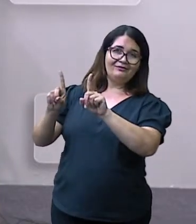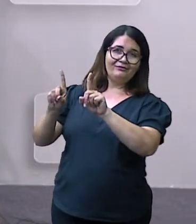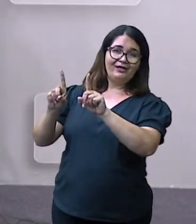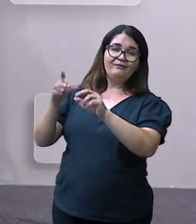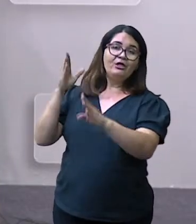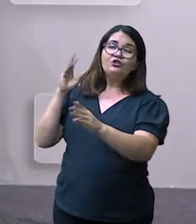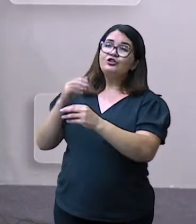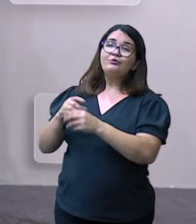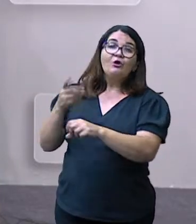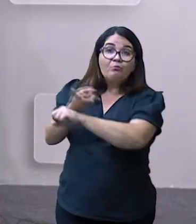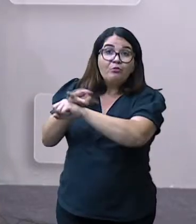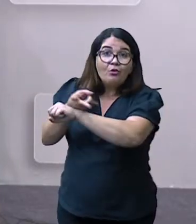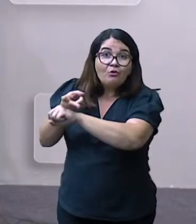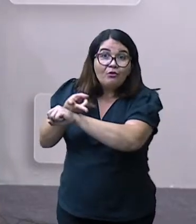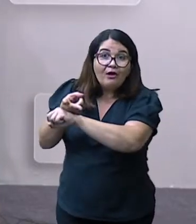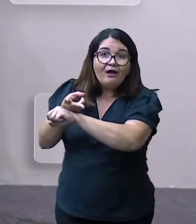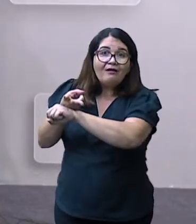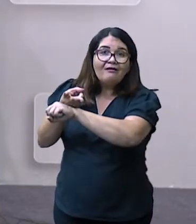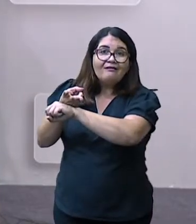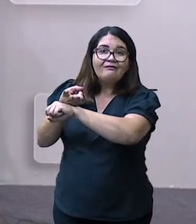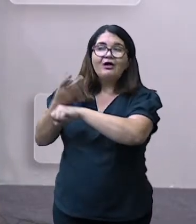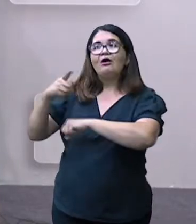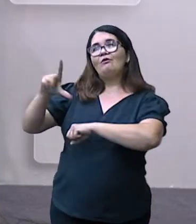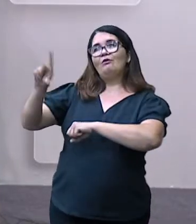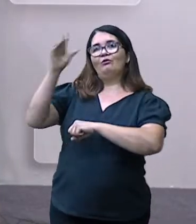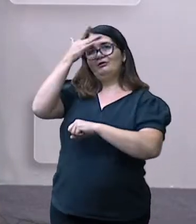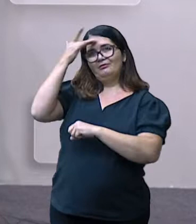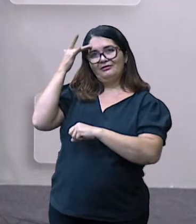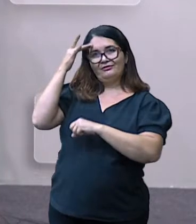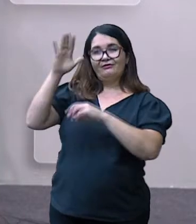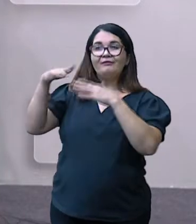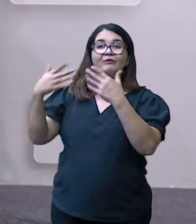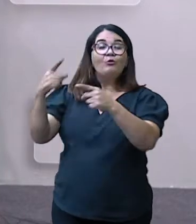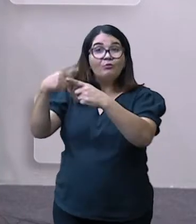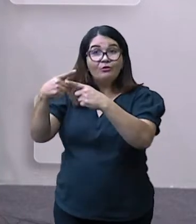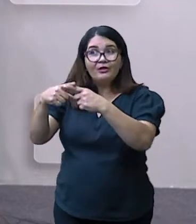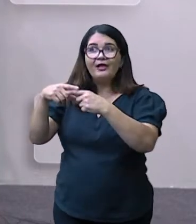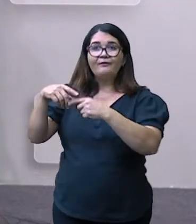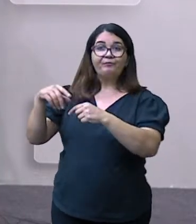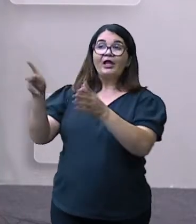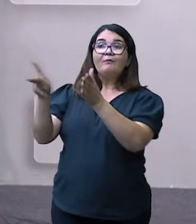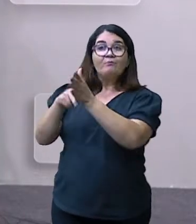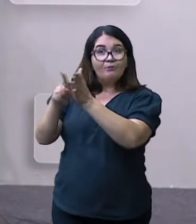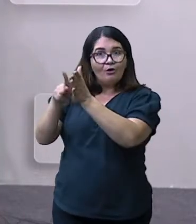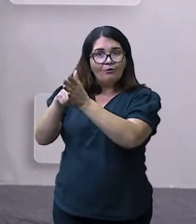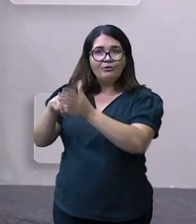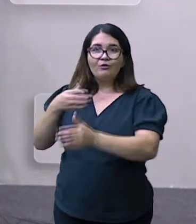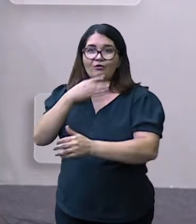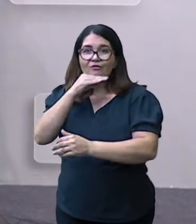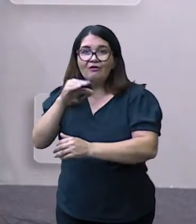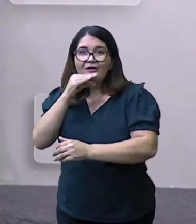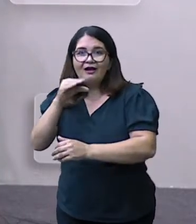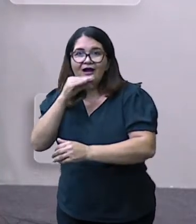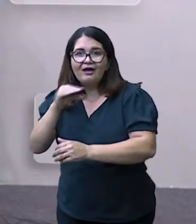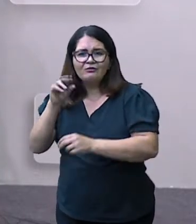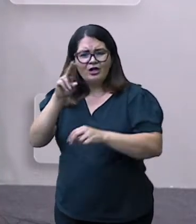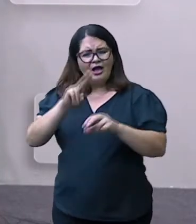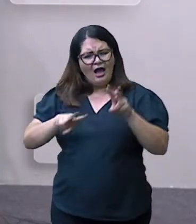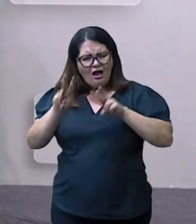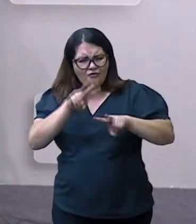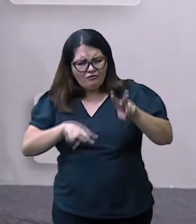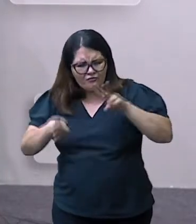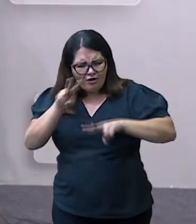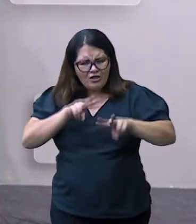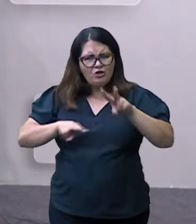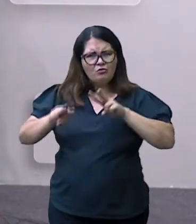Maravilha! Não precisou, bastou. Você entendeu? Então, até hoje eu uso as expressões que ele usou